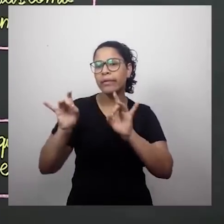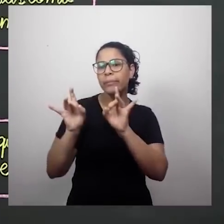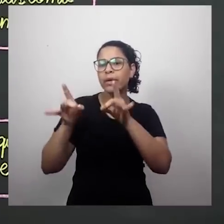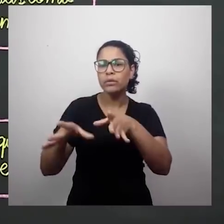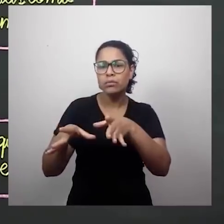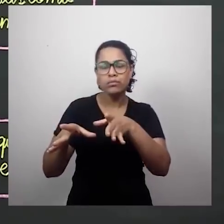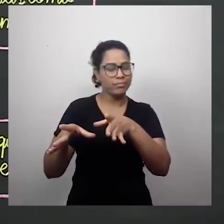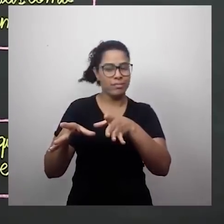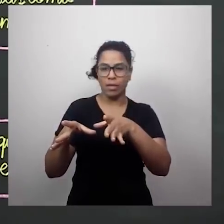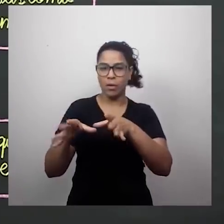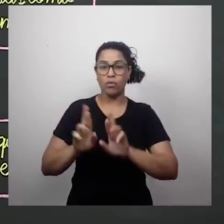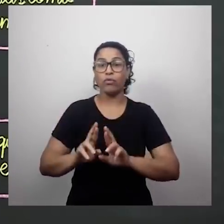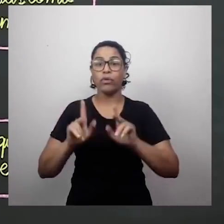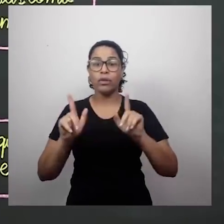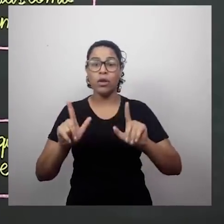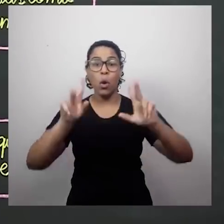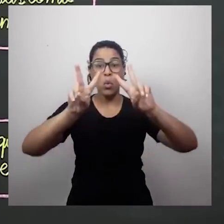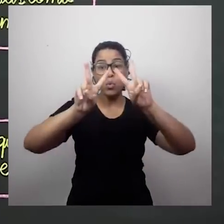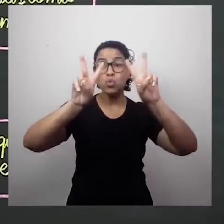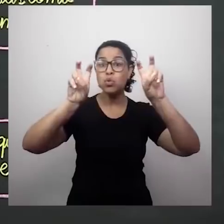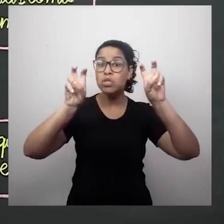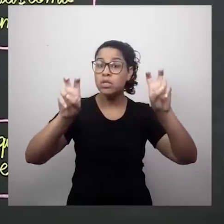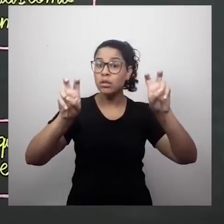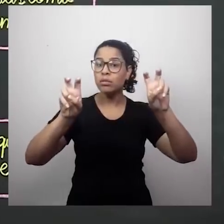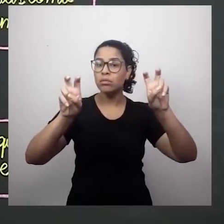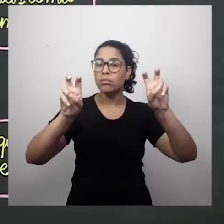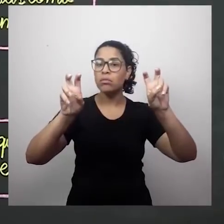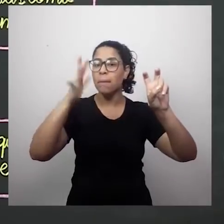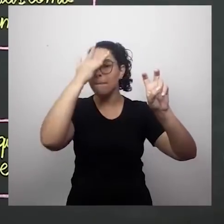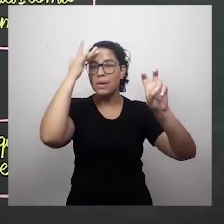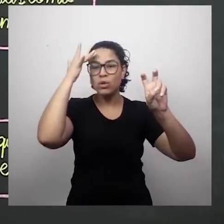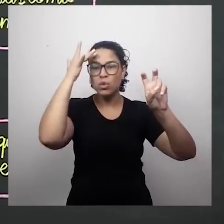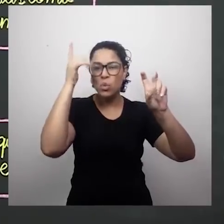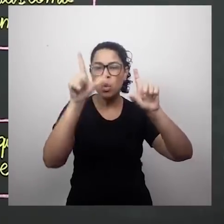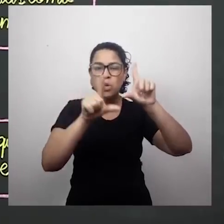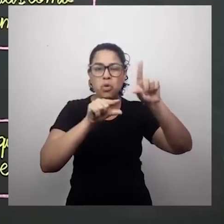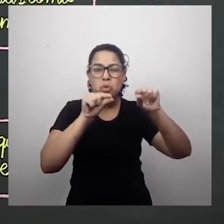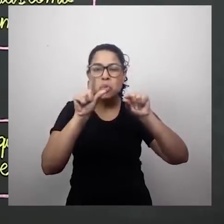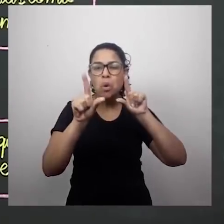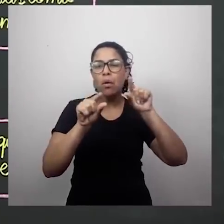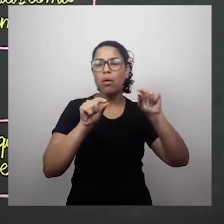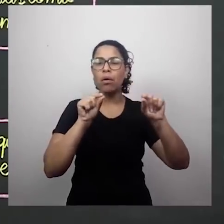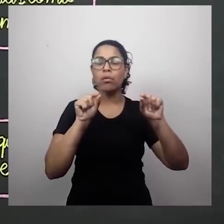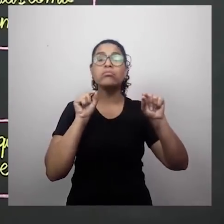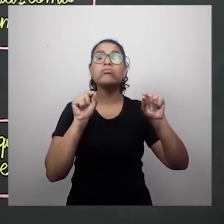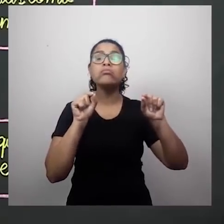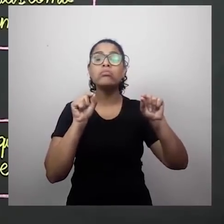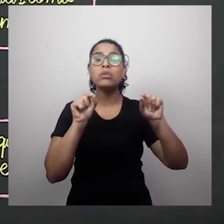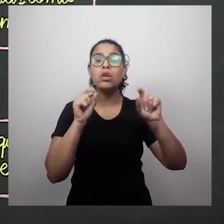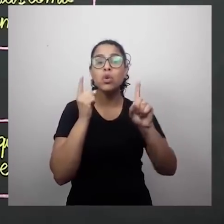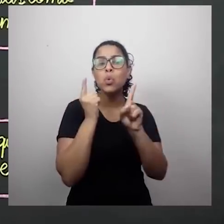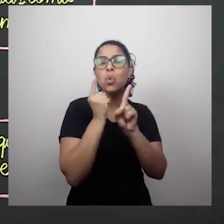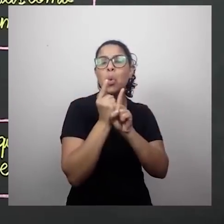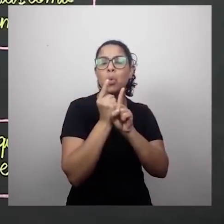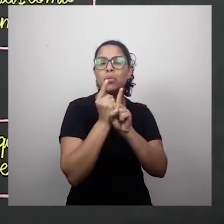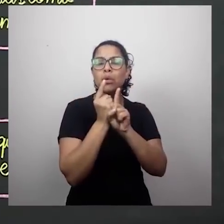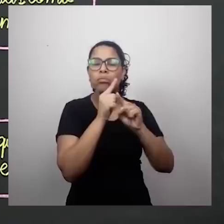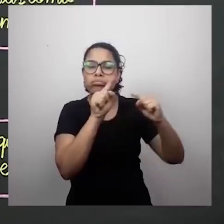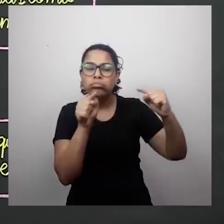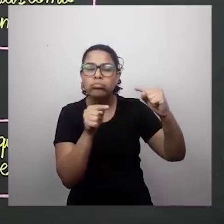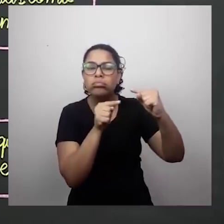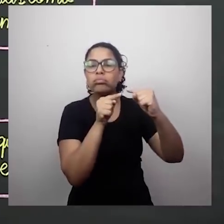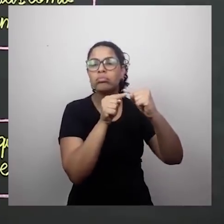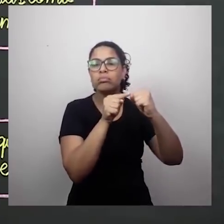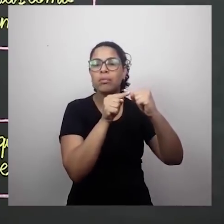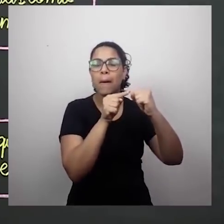situação de abandono. Não. O título é o momento também que o jornalista, que o autor dessa reportagem, encontra para expor, colocar o seu ponto